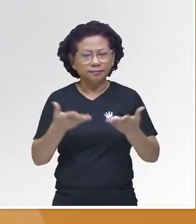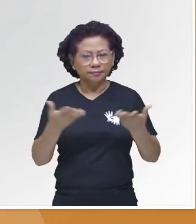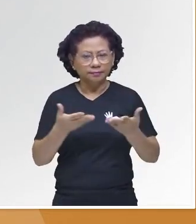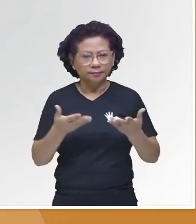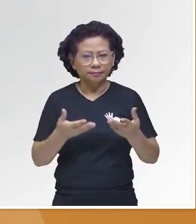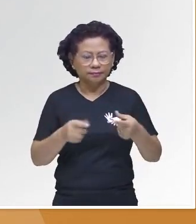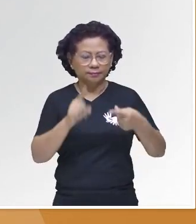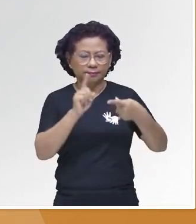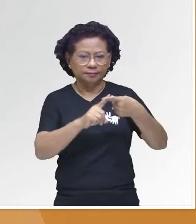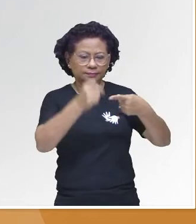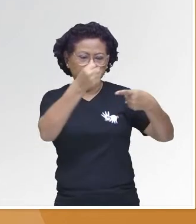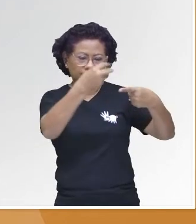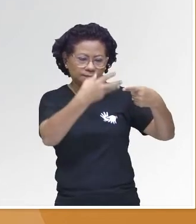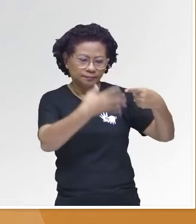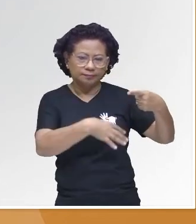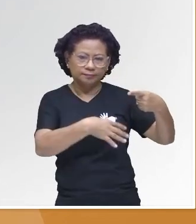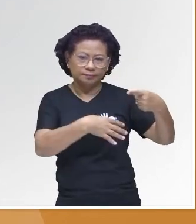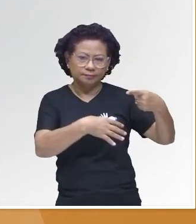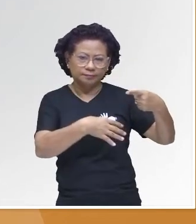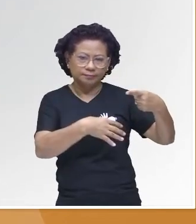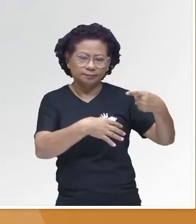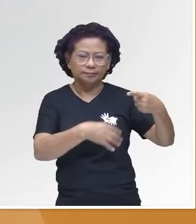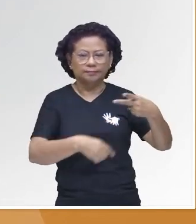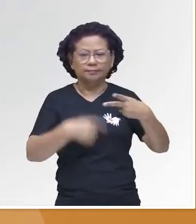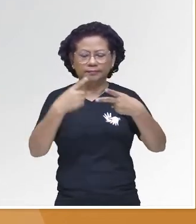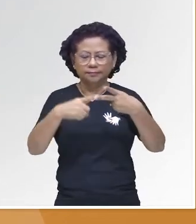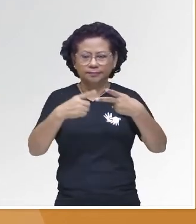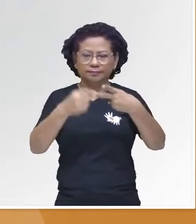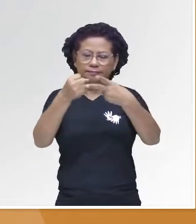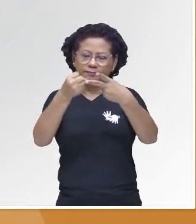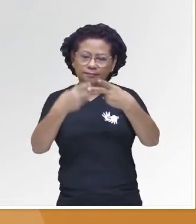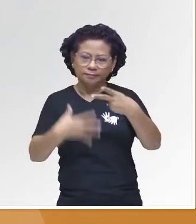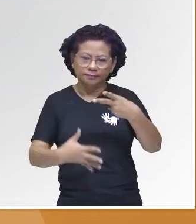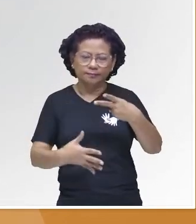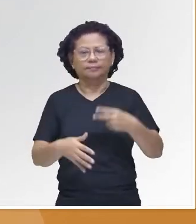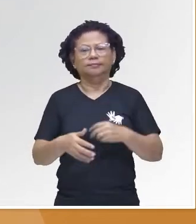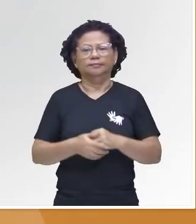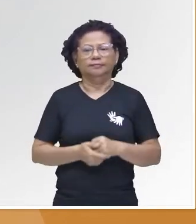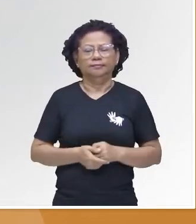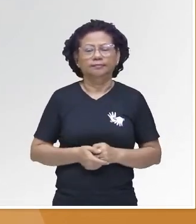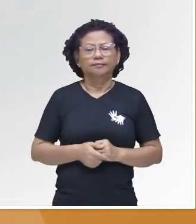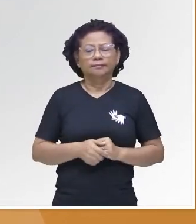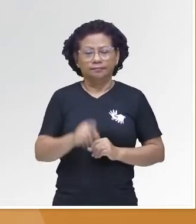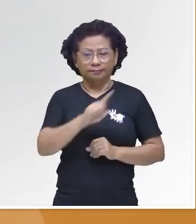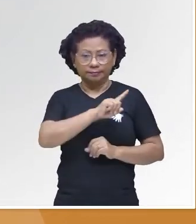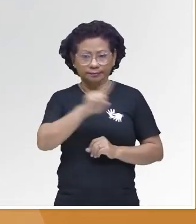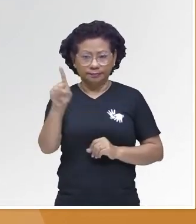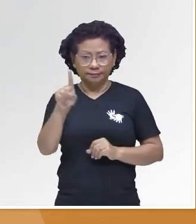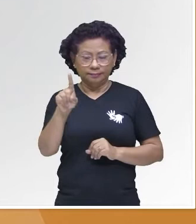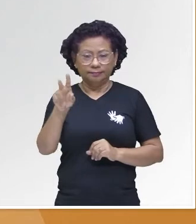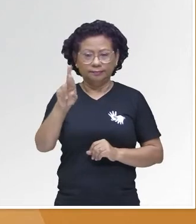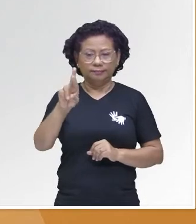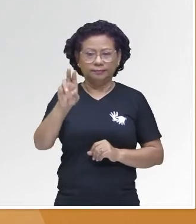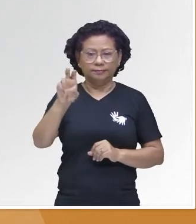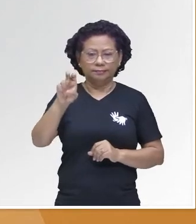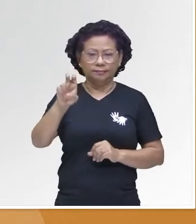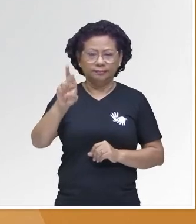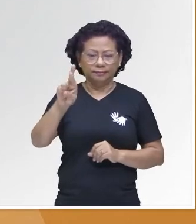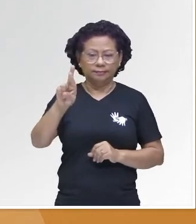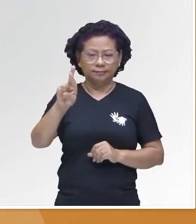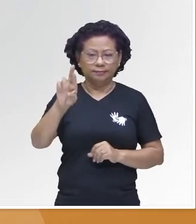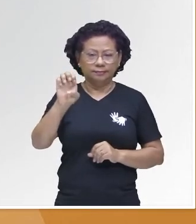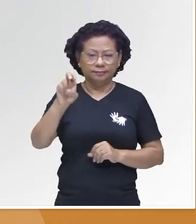de cada fonte de energia. Começando então com as não renováveis, tá? As fontes de energias